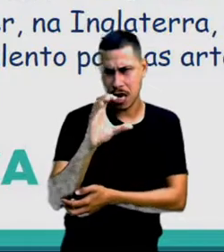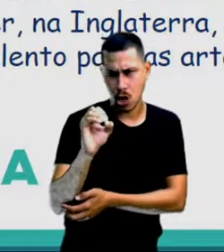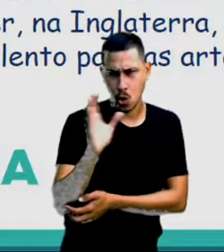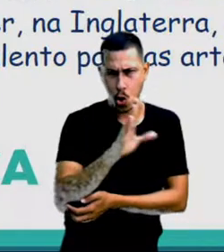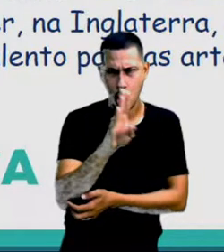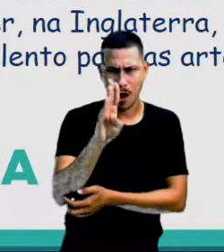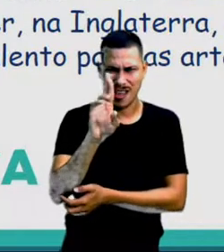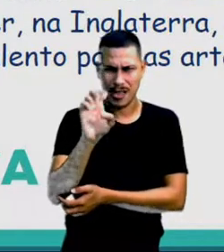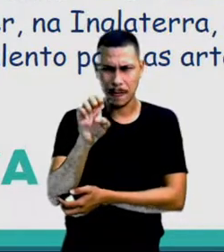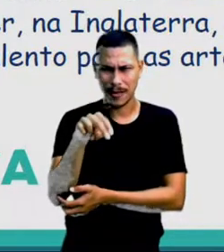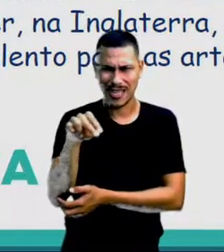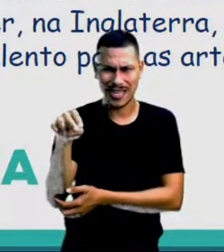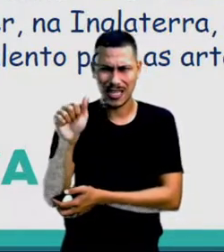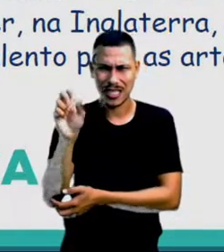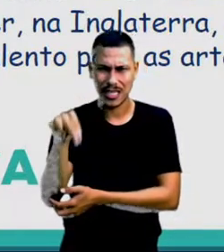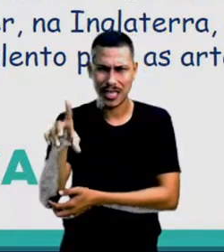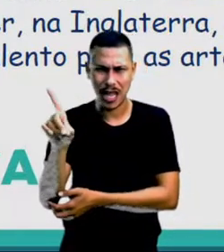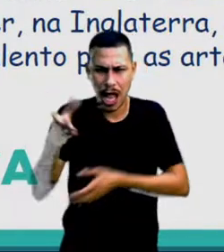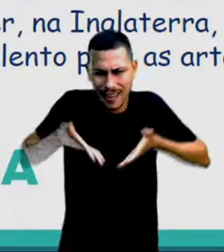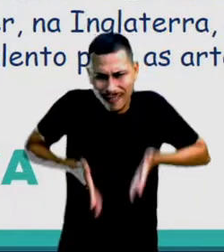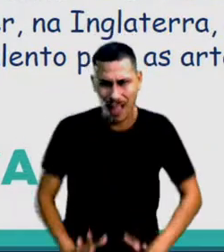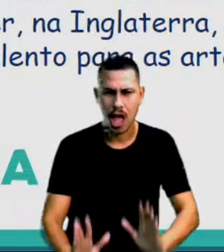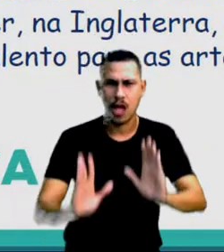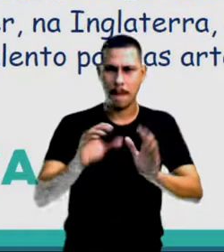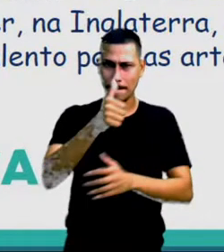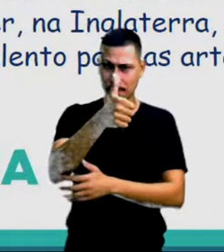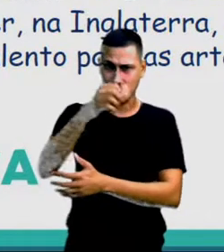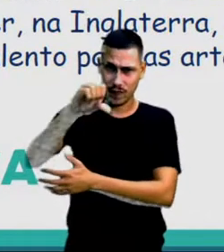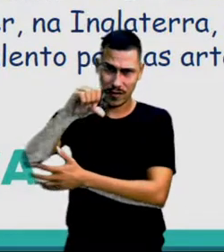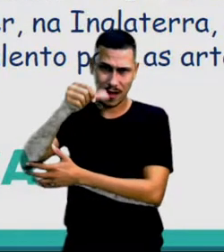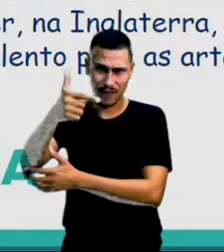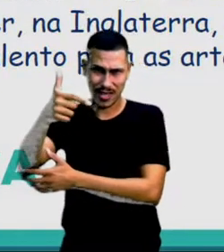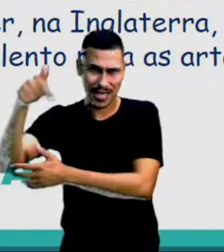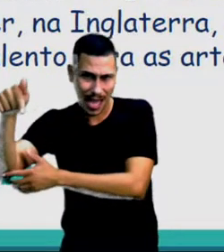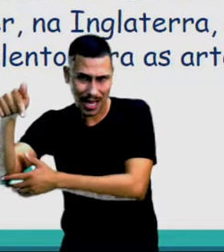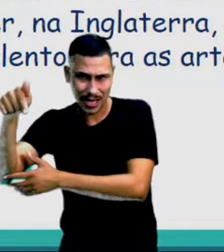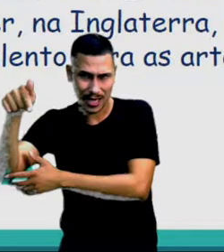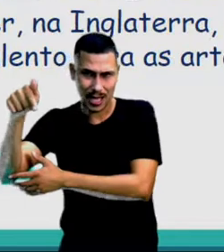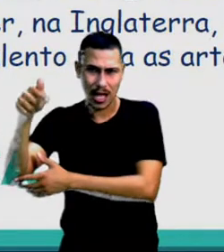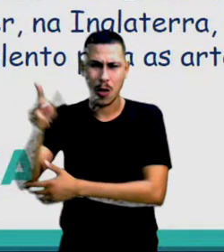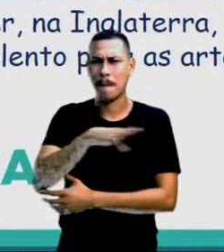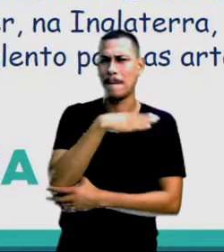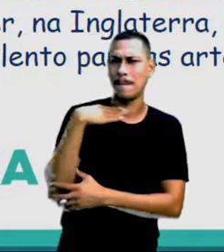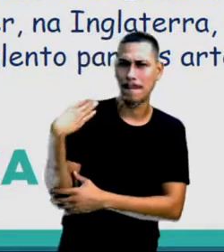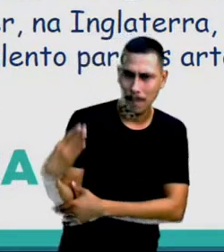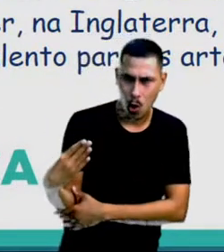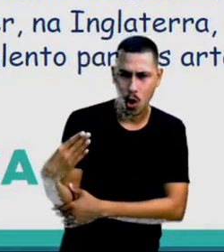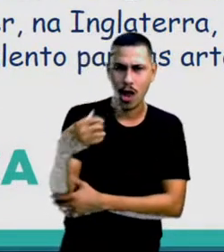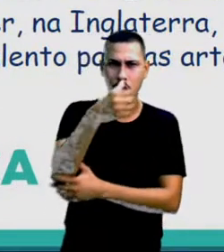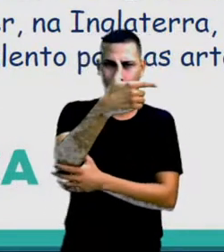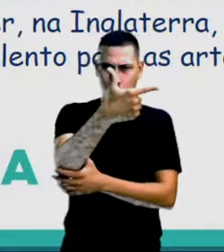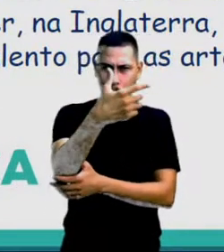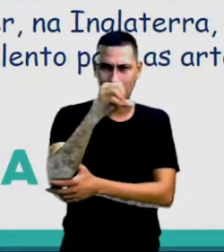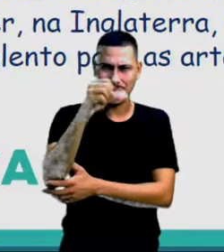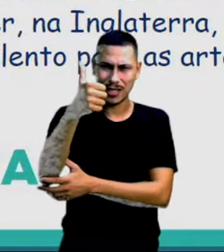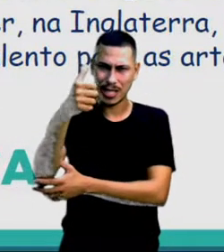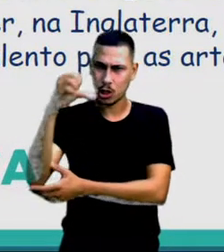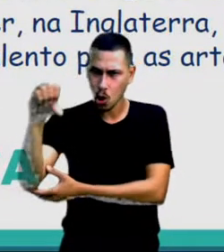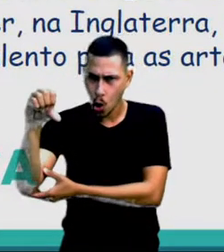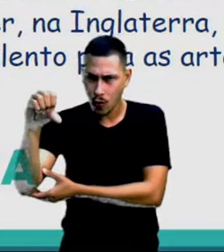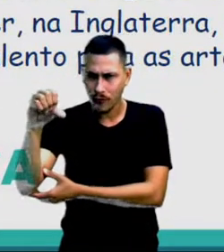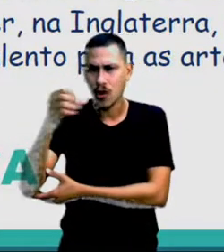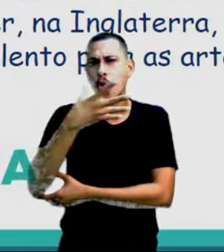em 1927 e faleceu em 2019, há muito pouco tempo. Foi um artista plástico